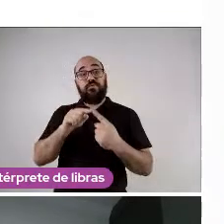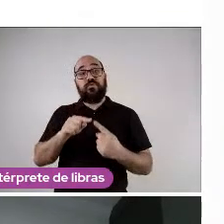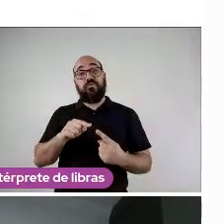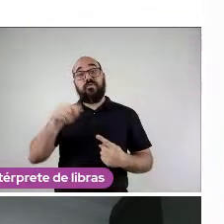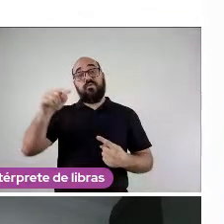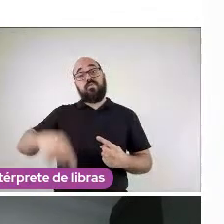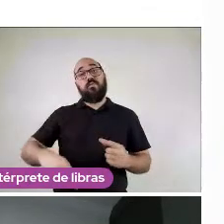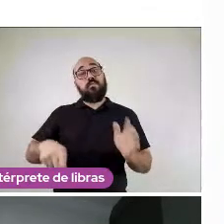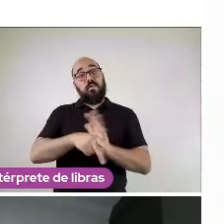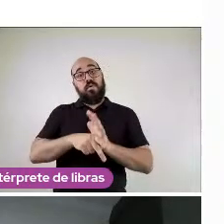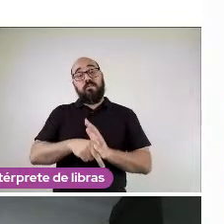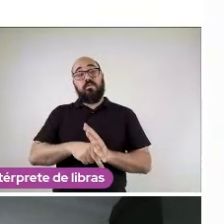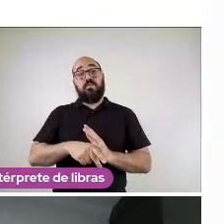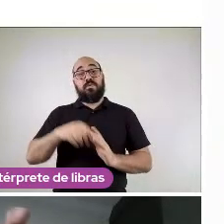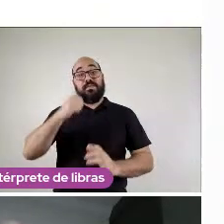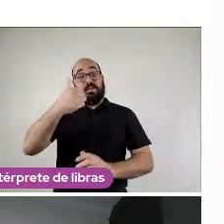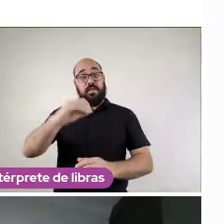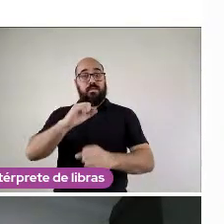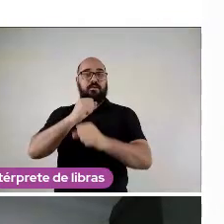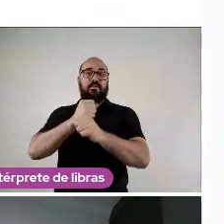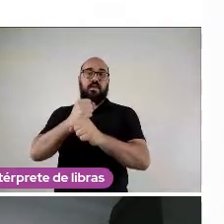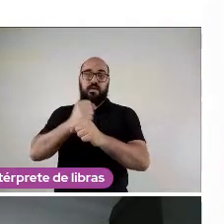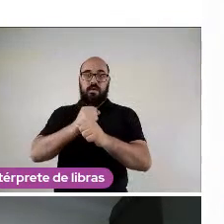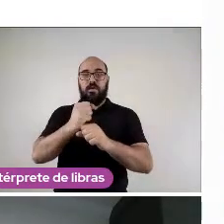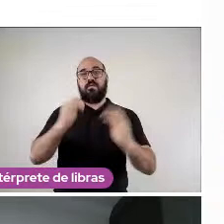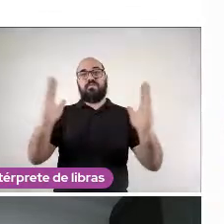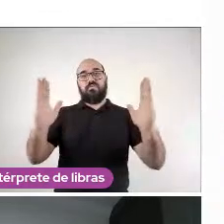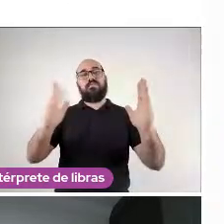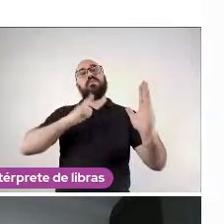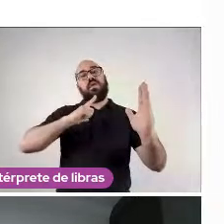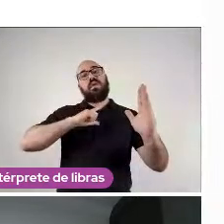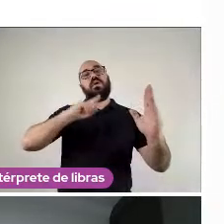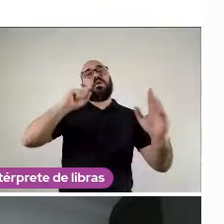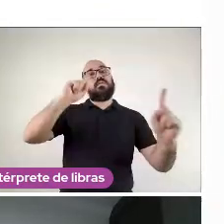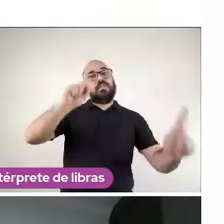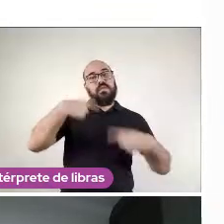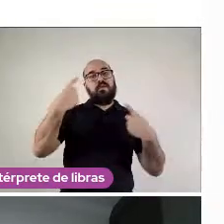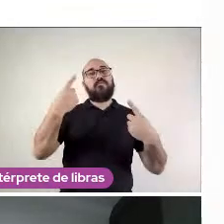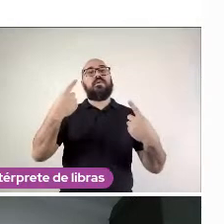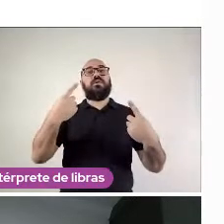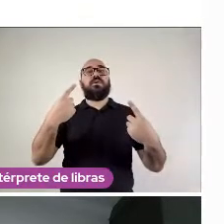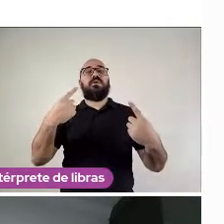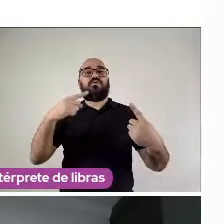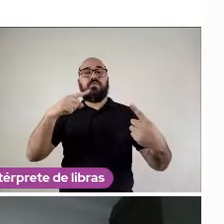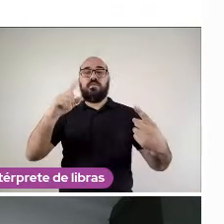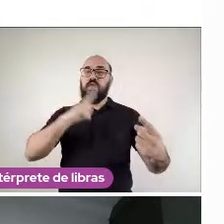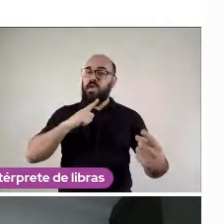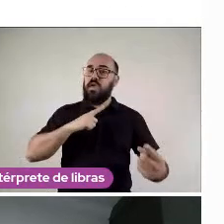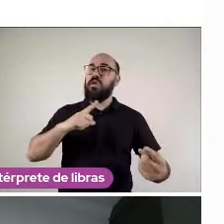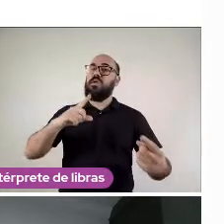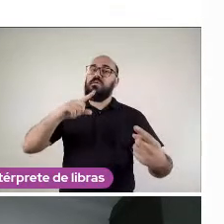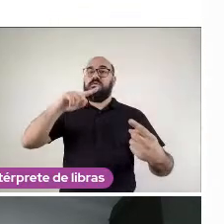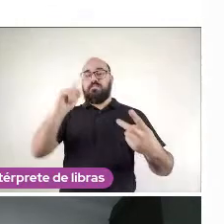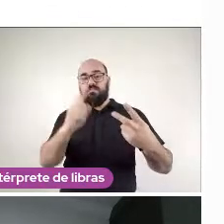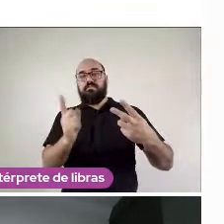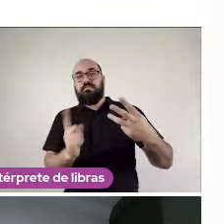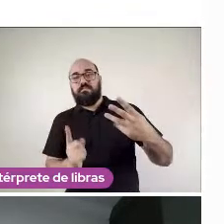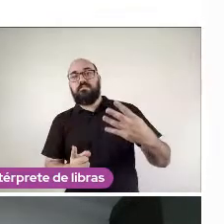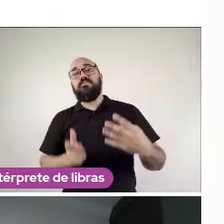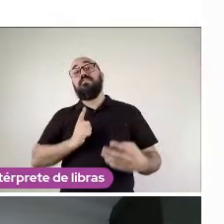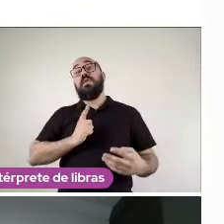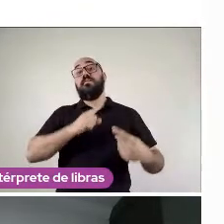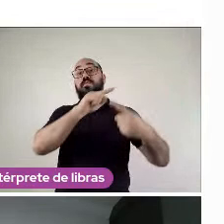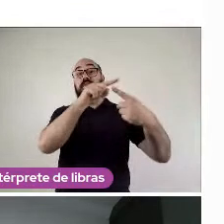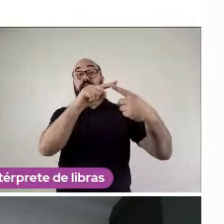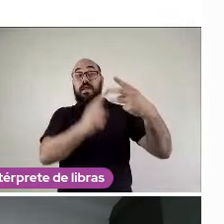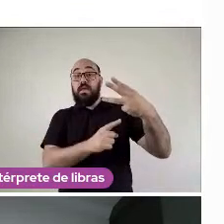década e nós temos os desafios da década. Vamos detalhar um pouco mais sobre eles agora. Nós temos, então, três objetivos